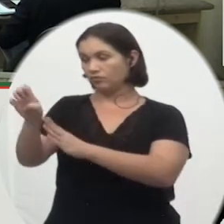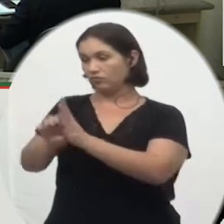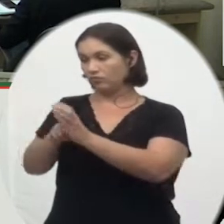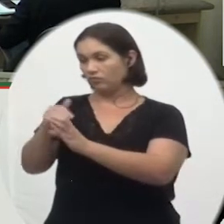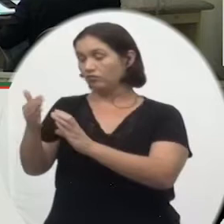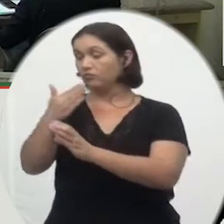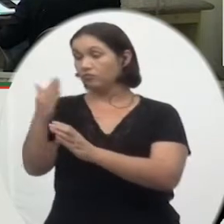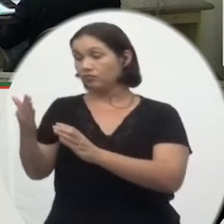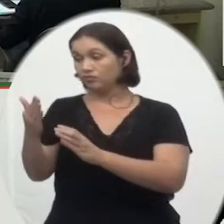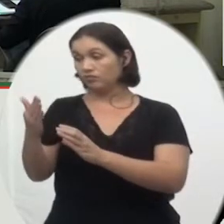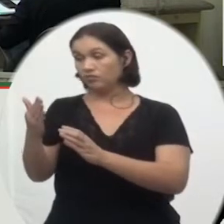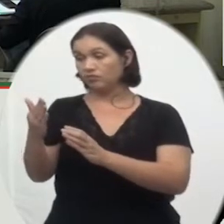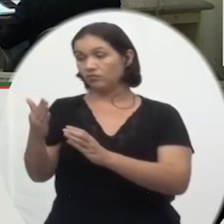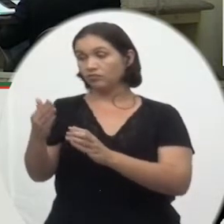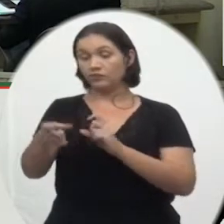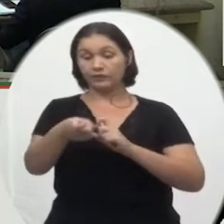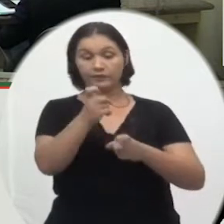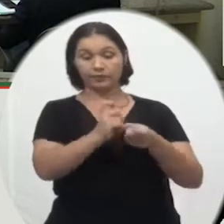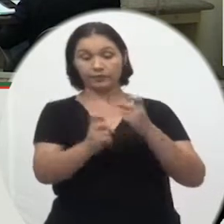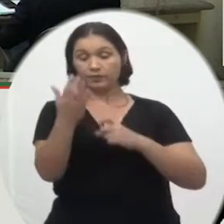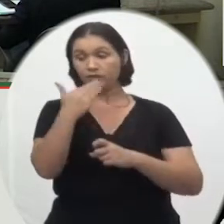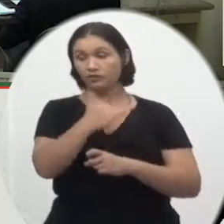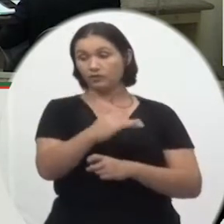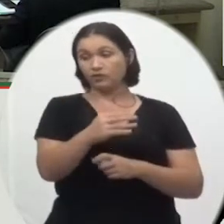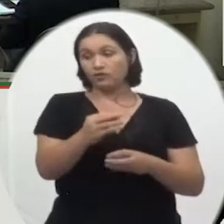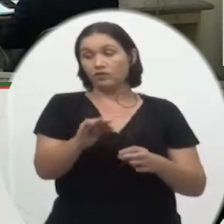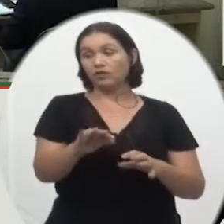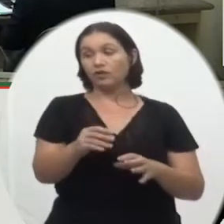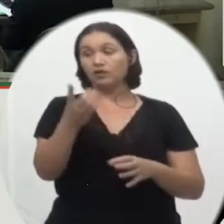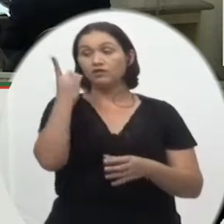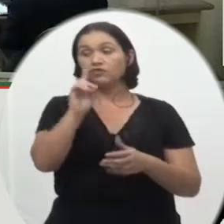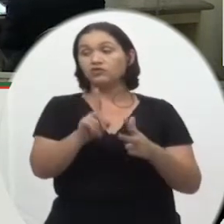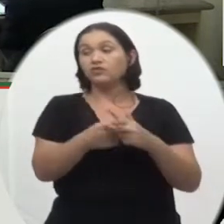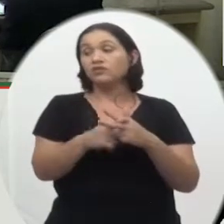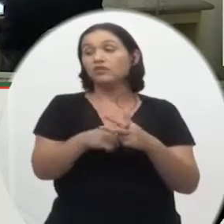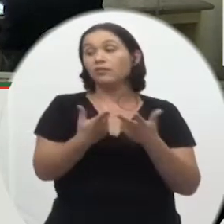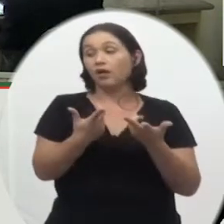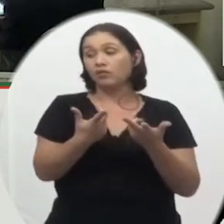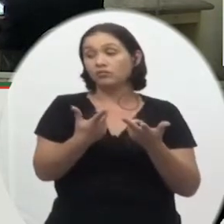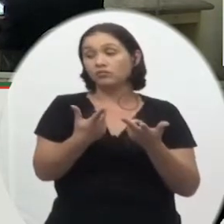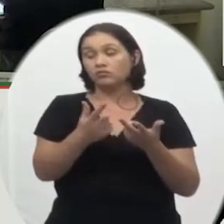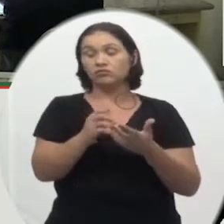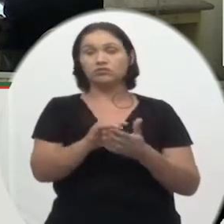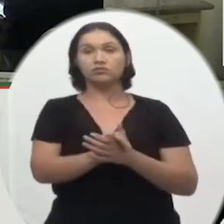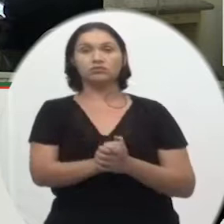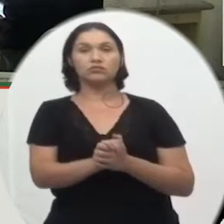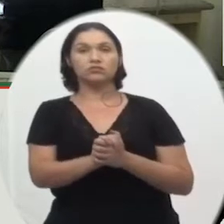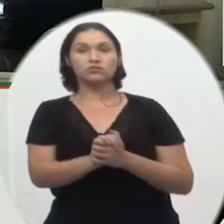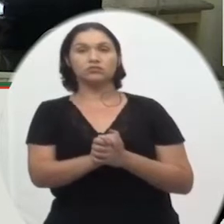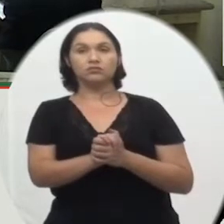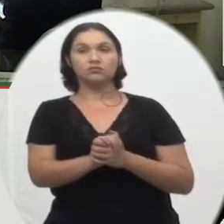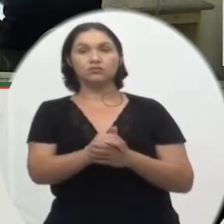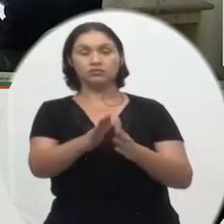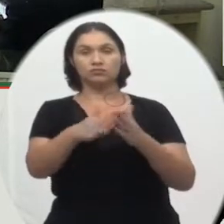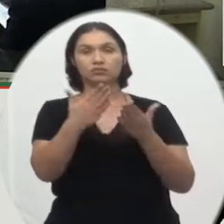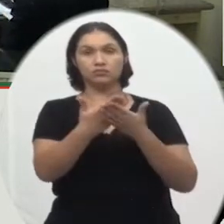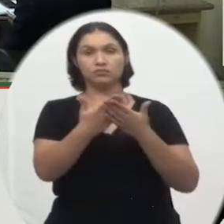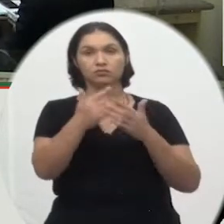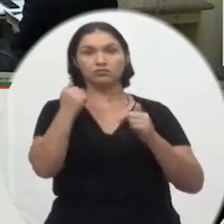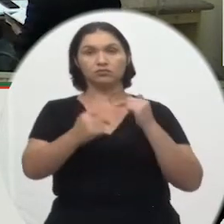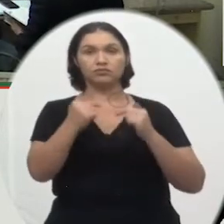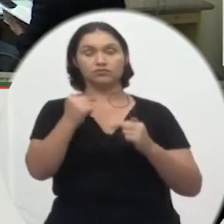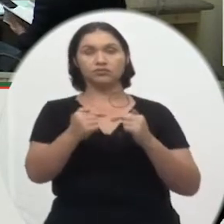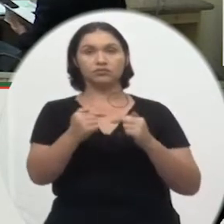substituição dos brinquedos danificados do Parque Infantil da Praça João Olivo, distrito do Rio Maina. O requerimento está em